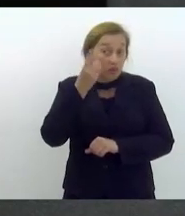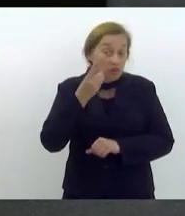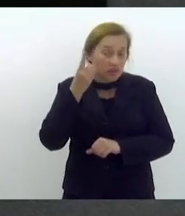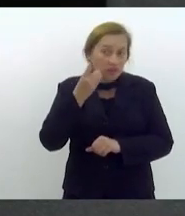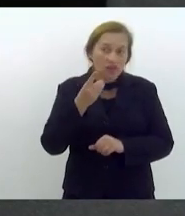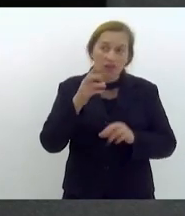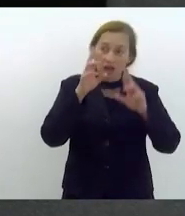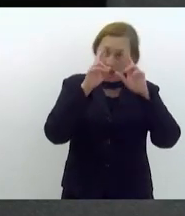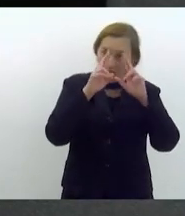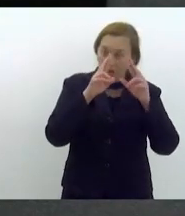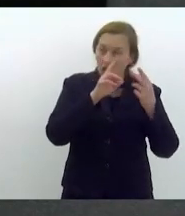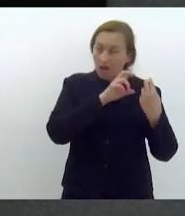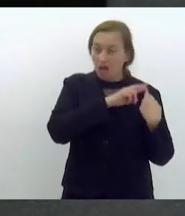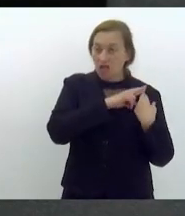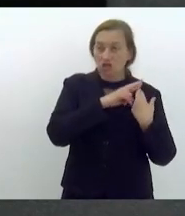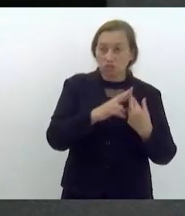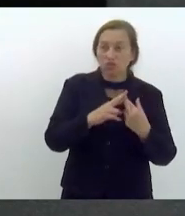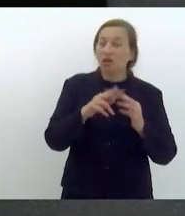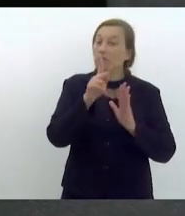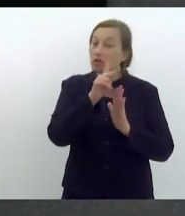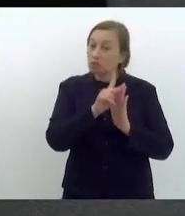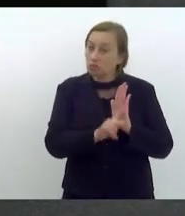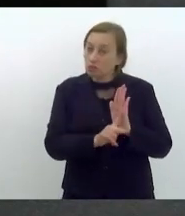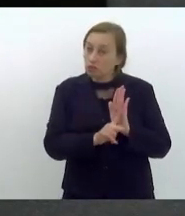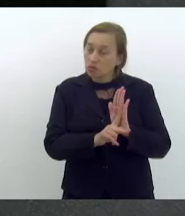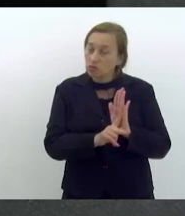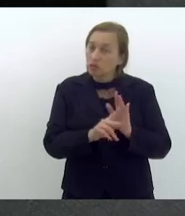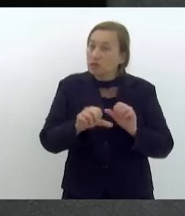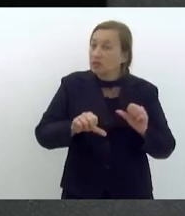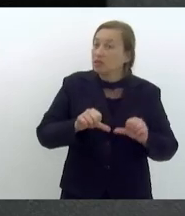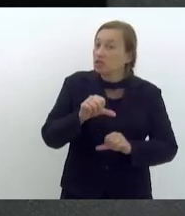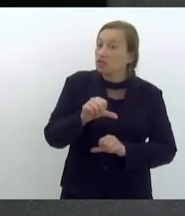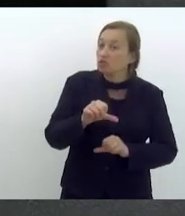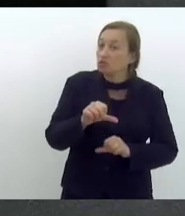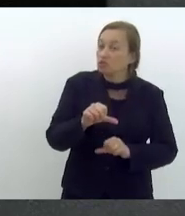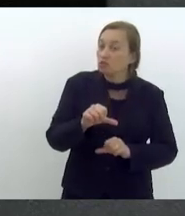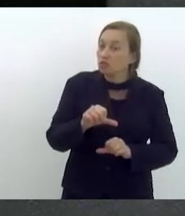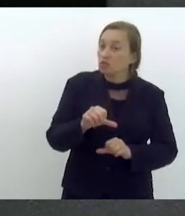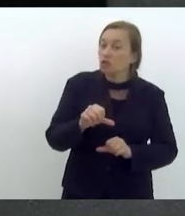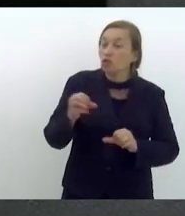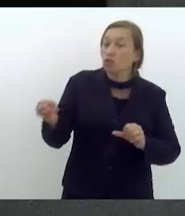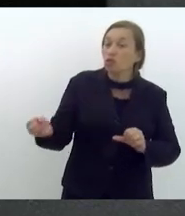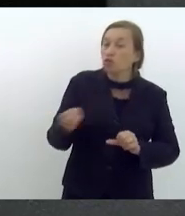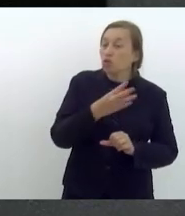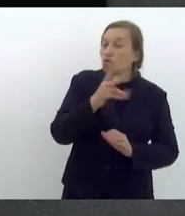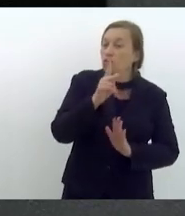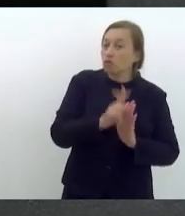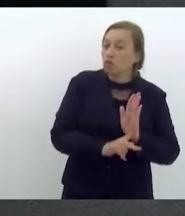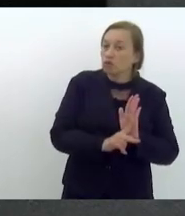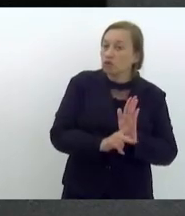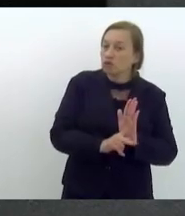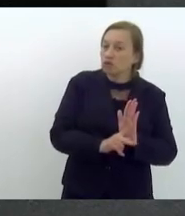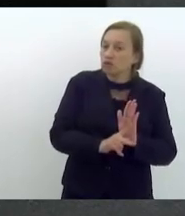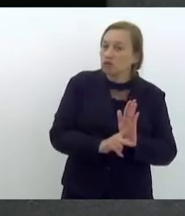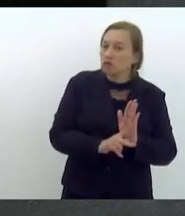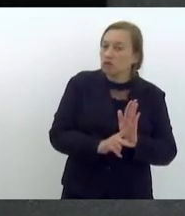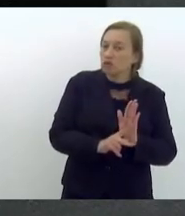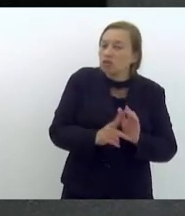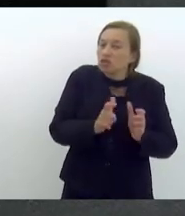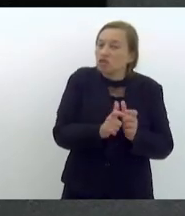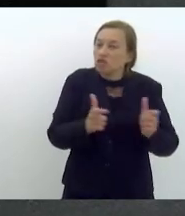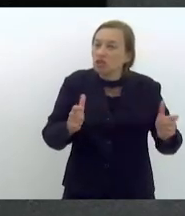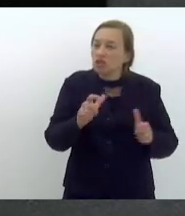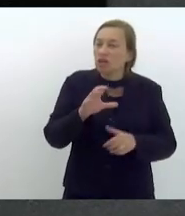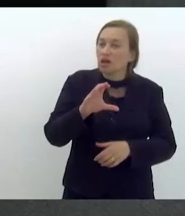responsável por este projeto não transforma no novo projeto de um grande programa